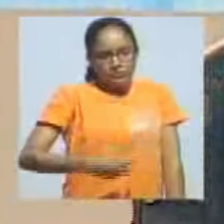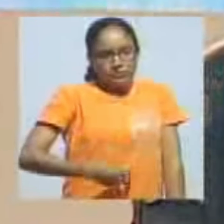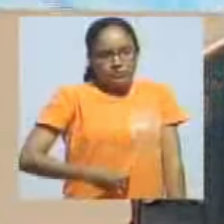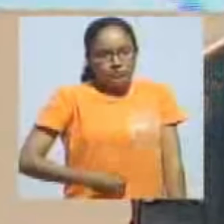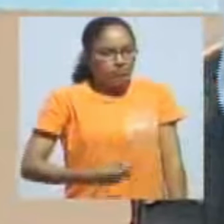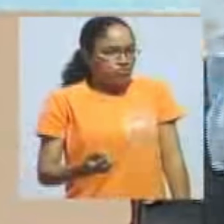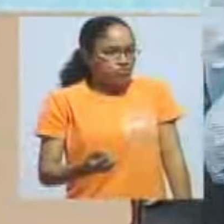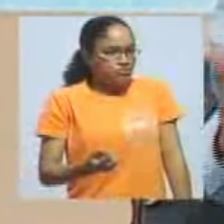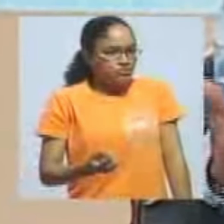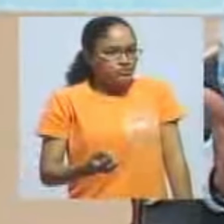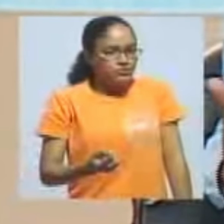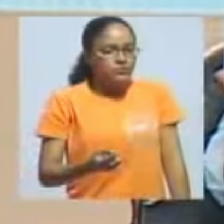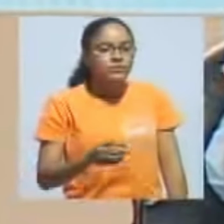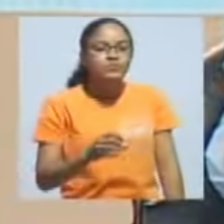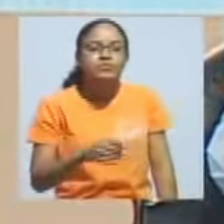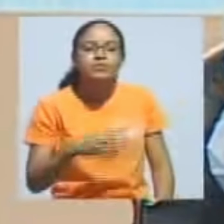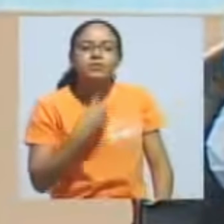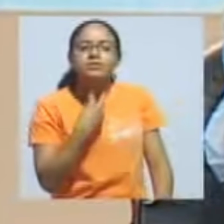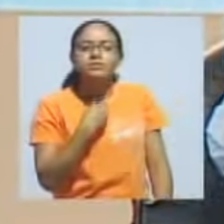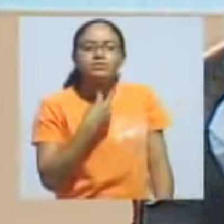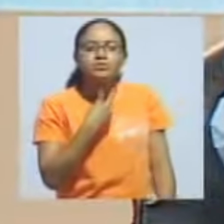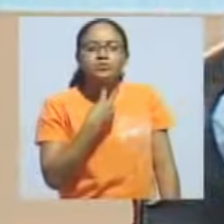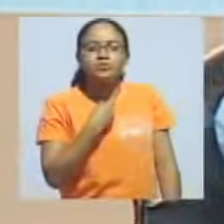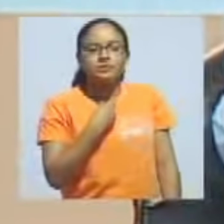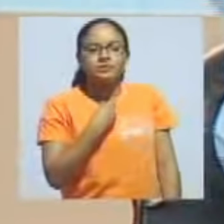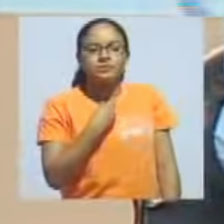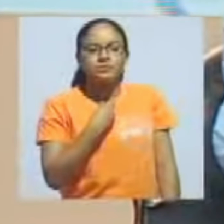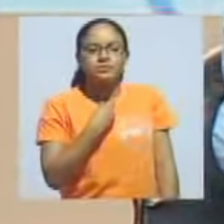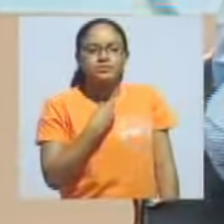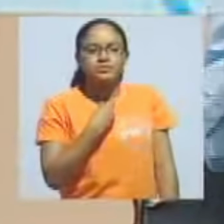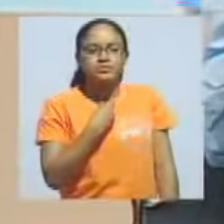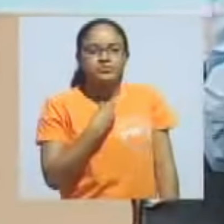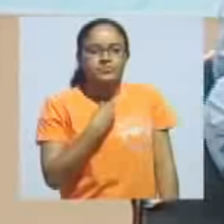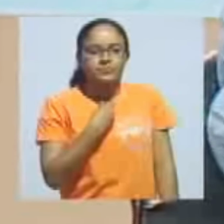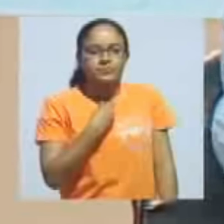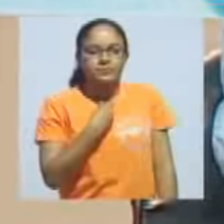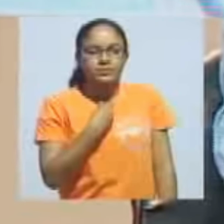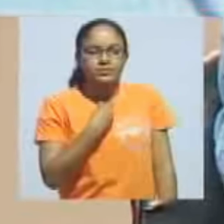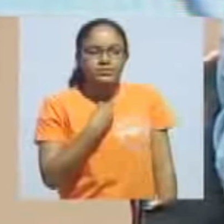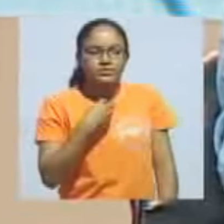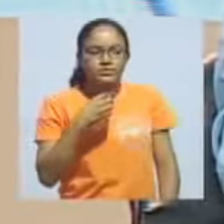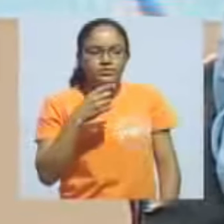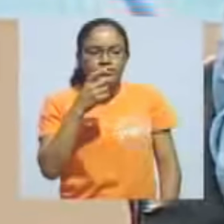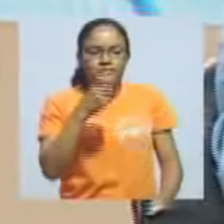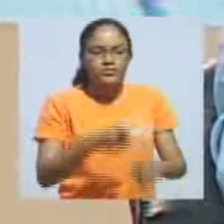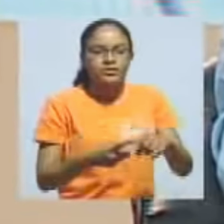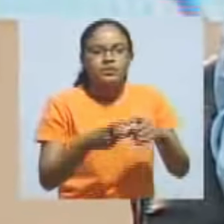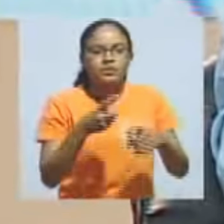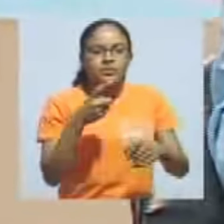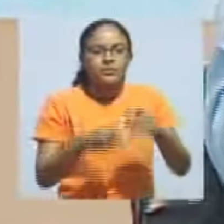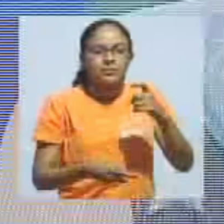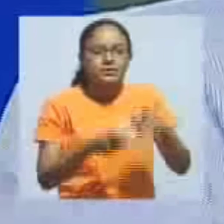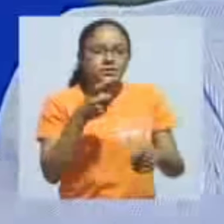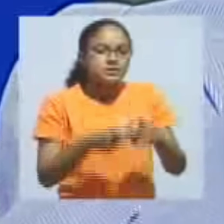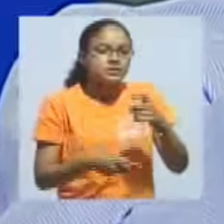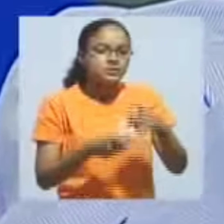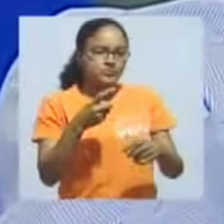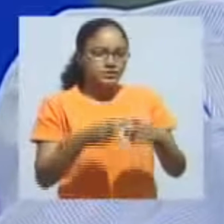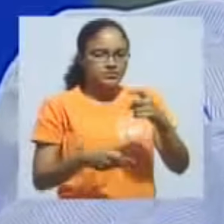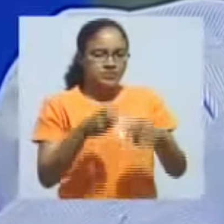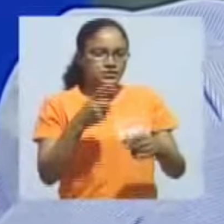A minha sexualidade pode receber o carimbo do céu? Porque eu